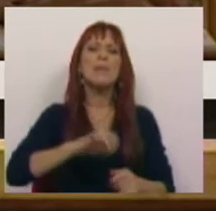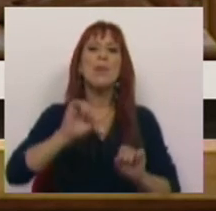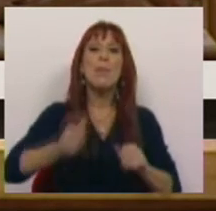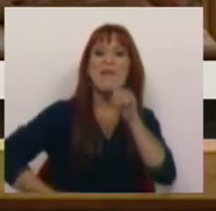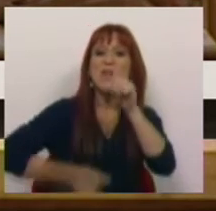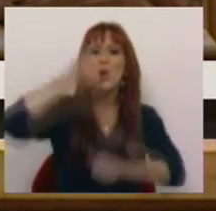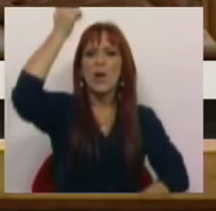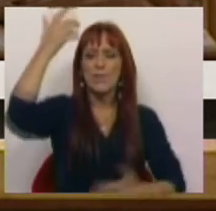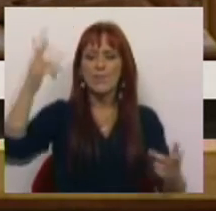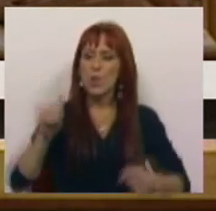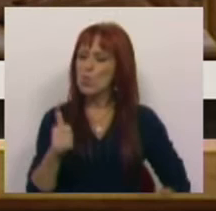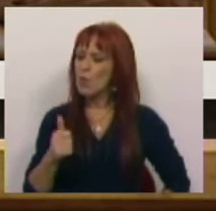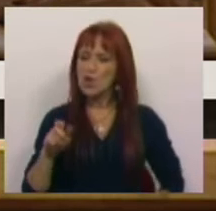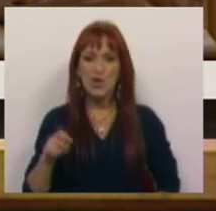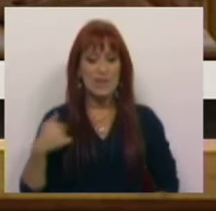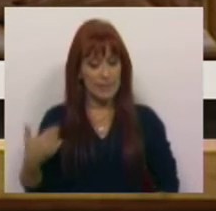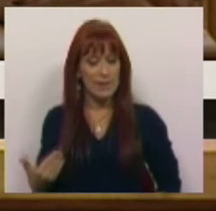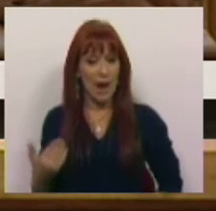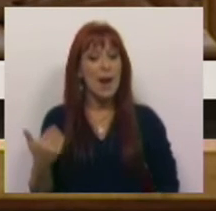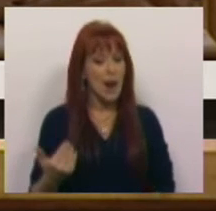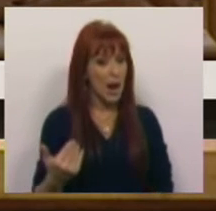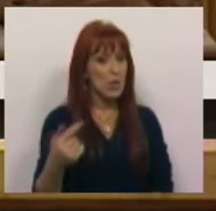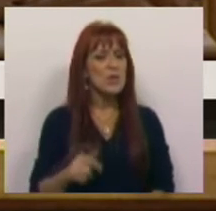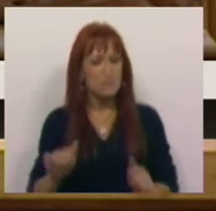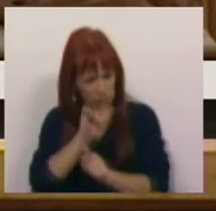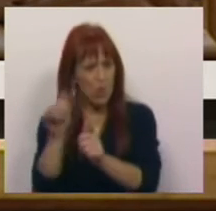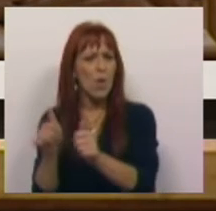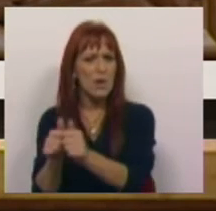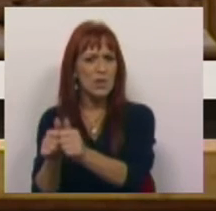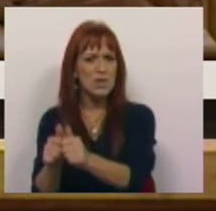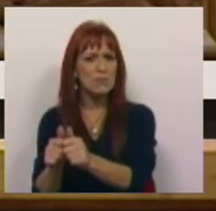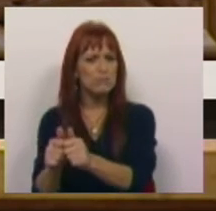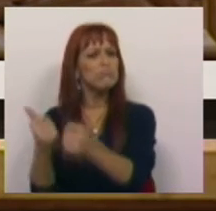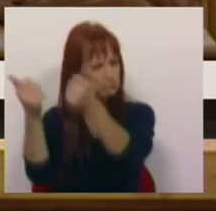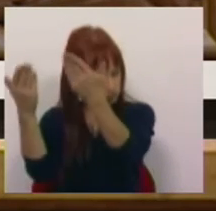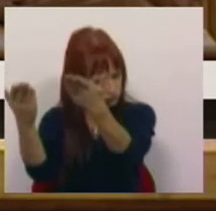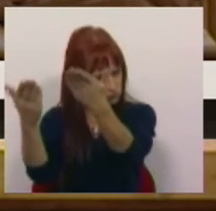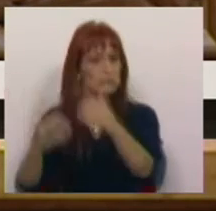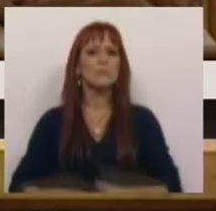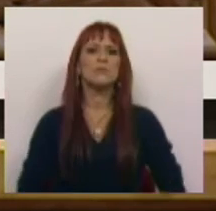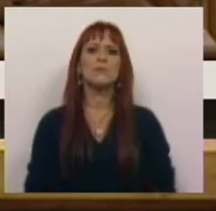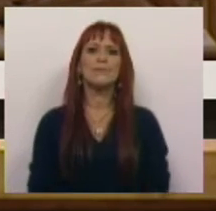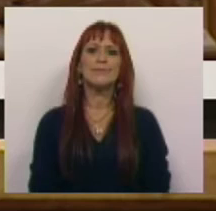primeira vitória. O Bloco de Esquerda está e estará do seu lado. Bem-ajam.